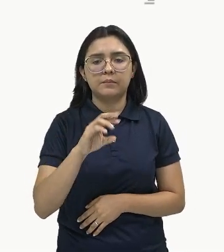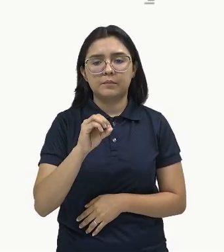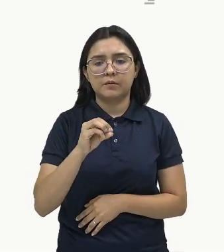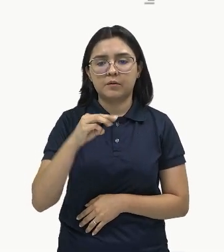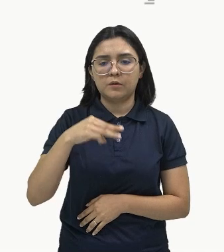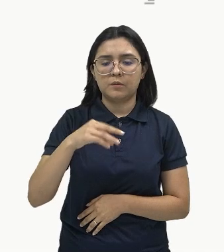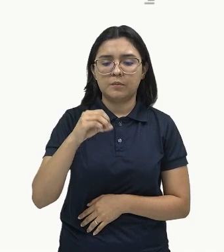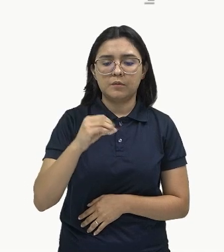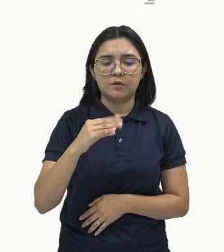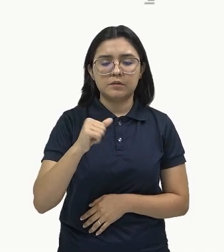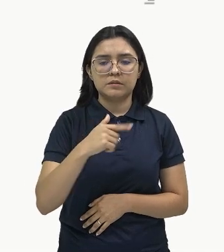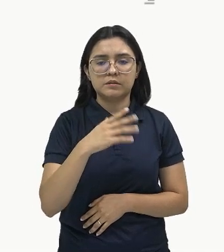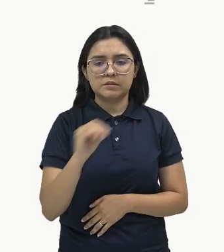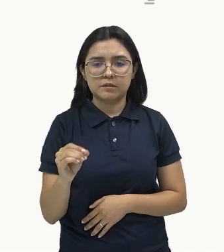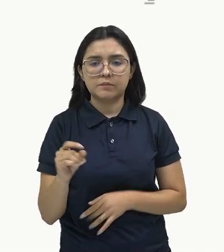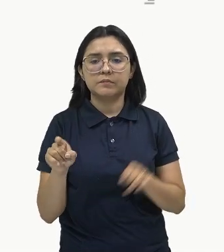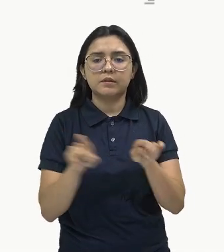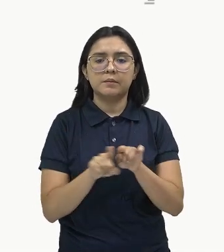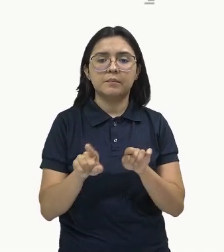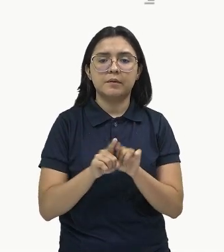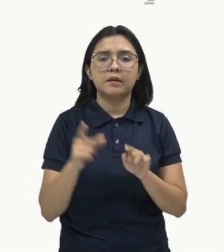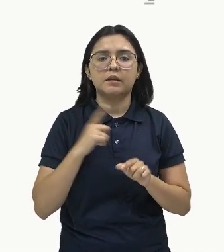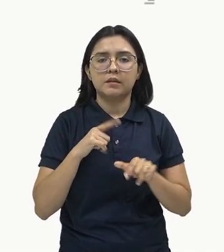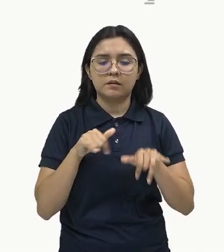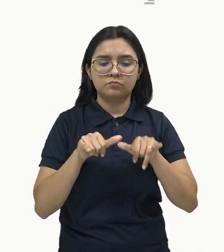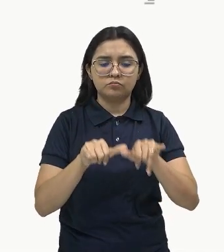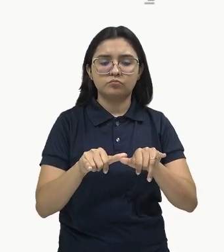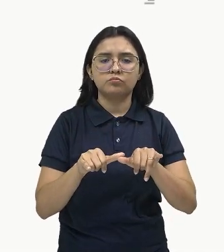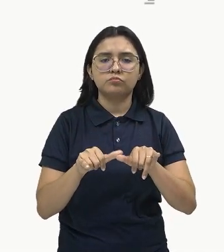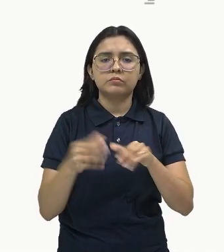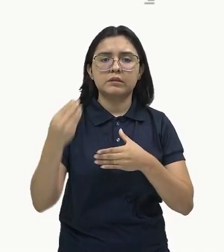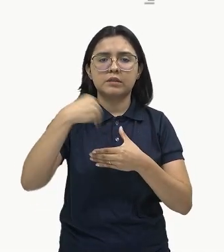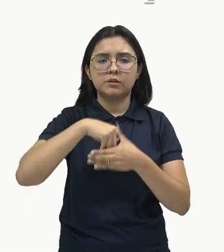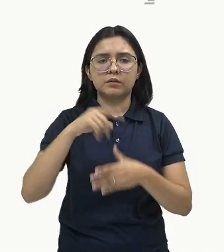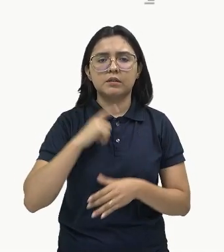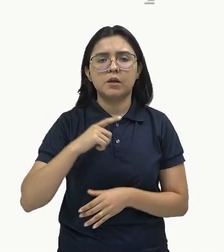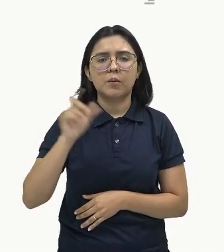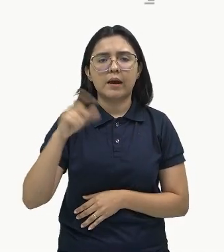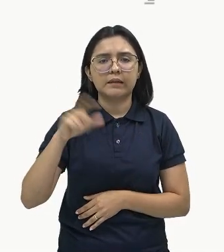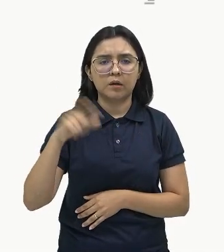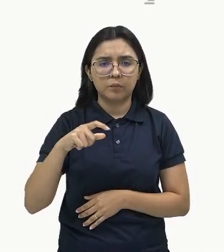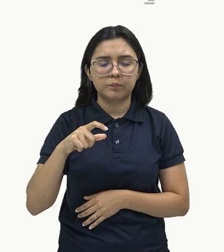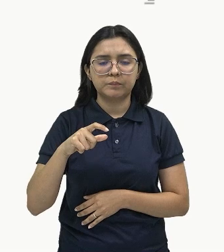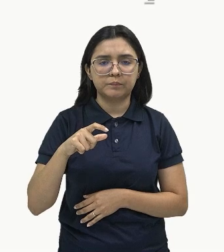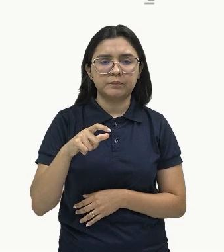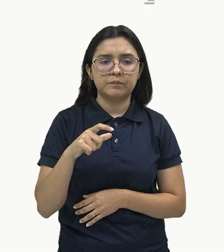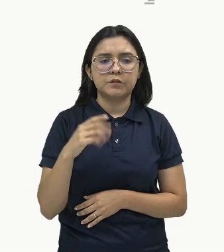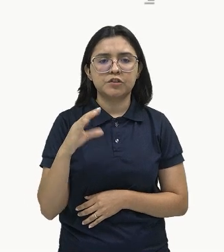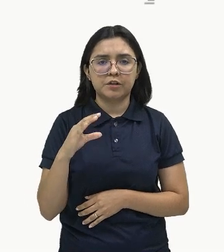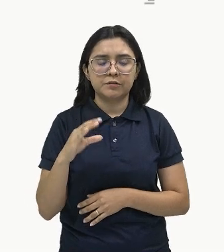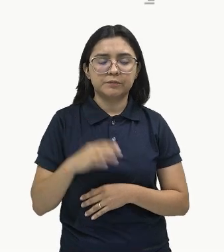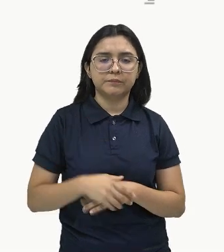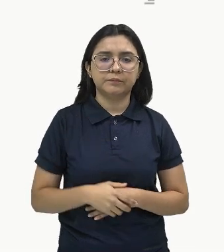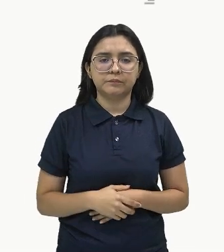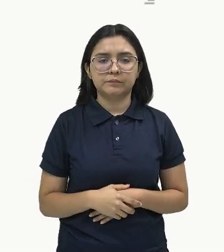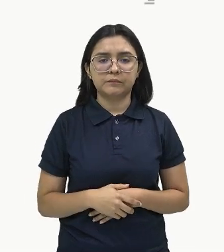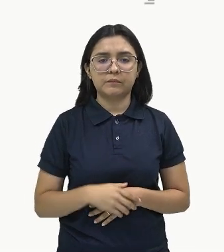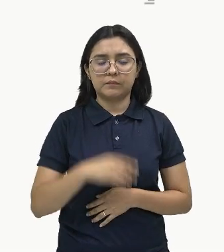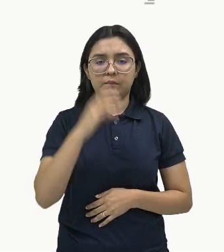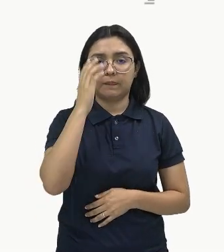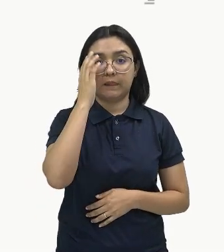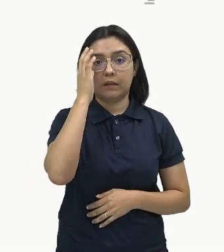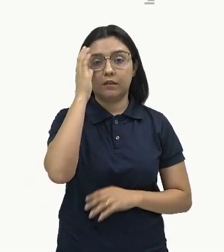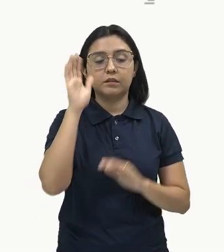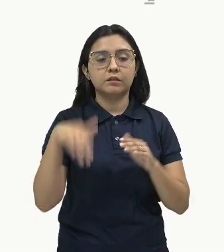E aqui também dentro do carrinho tem um cartão, né? Aparentemente um cartão de crédito. Bem,